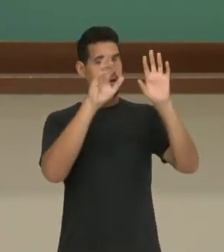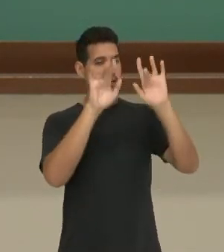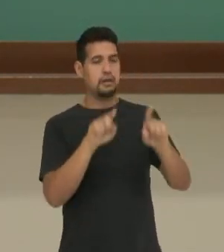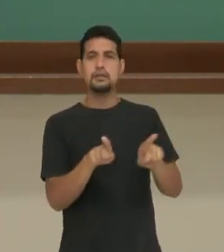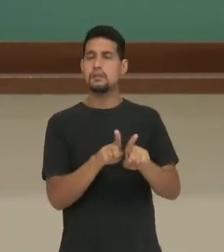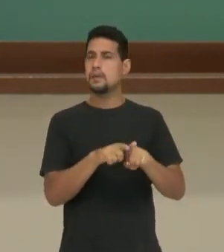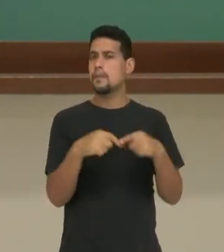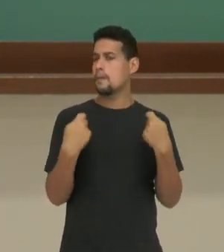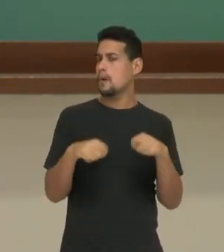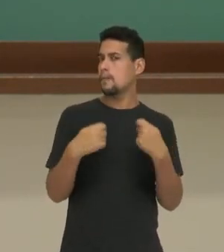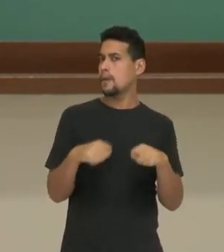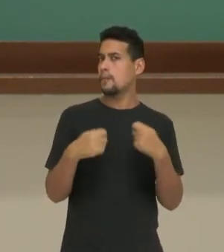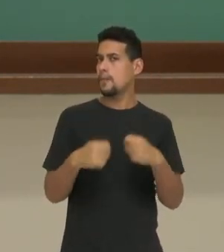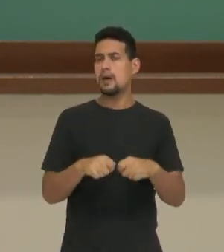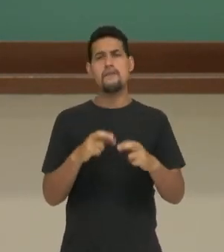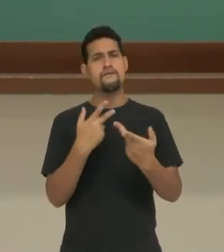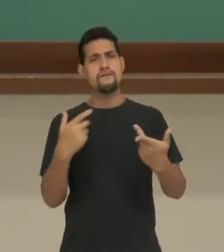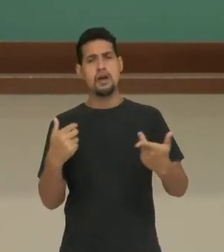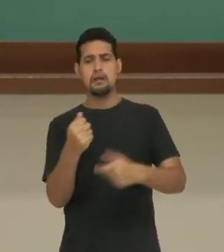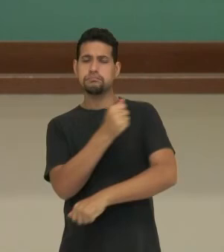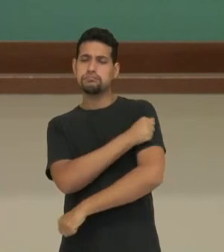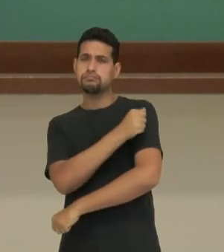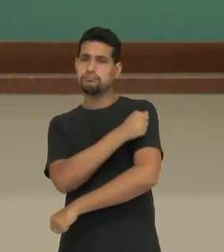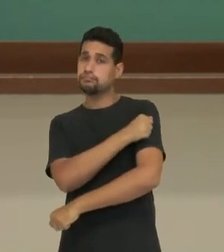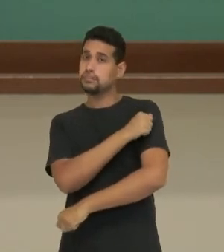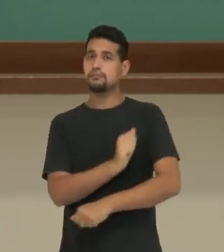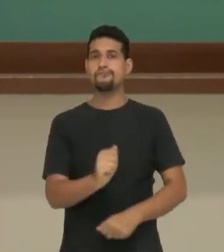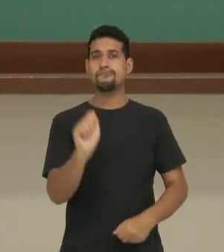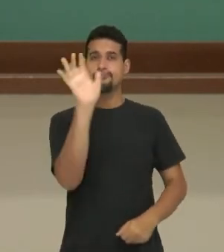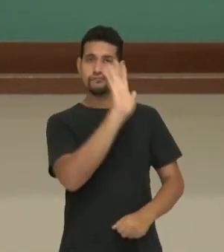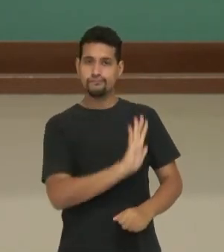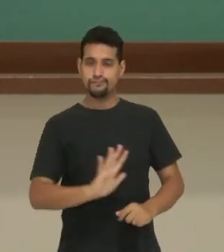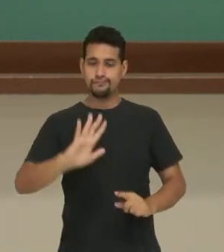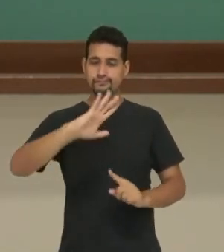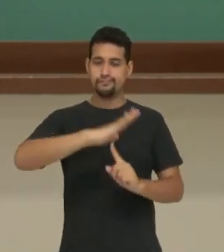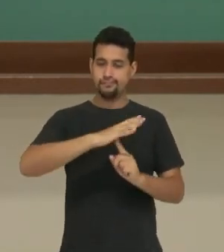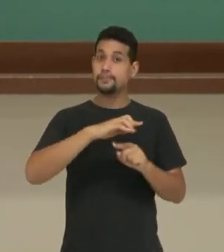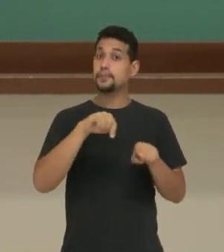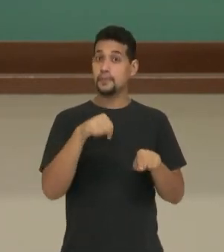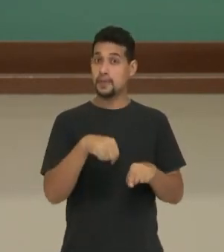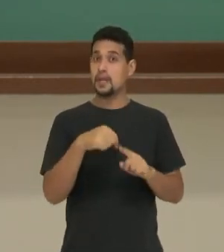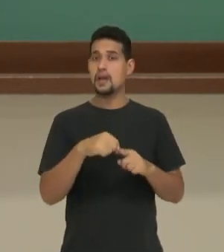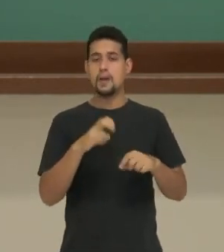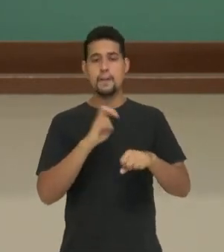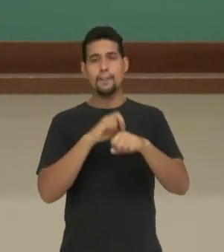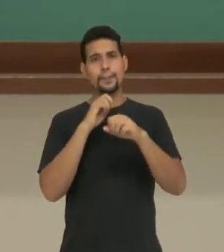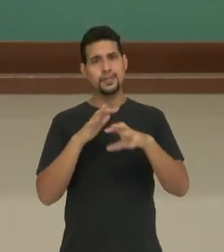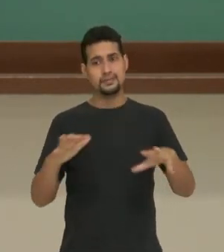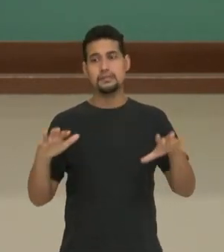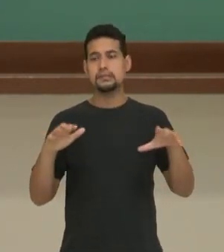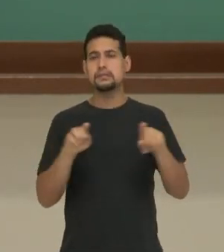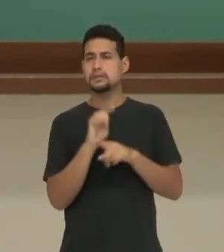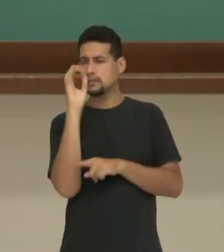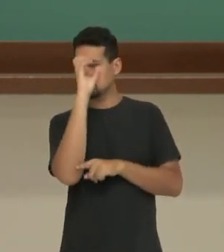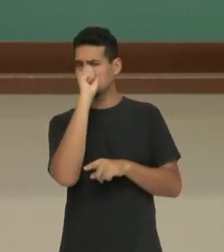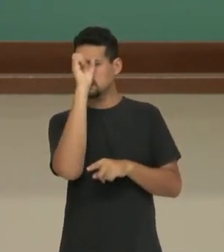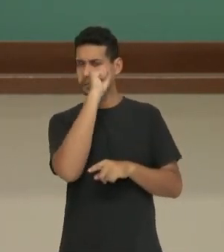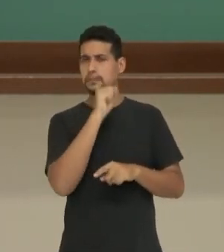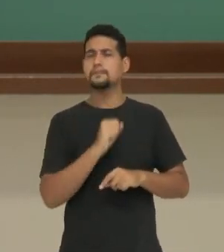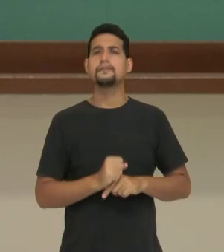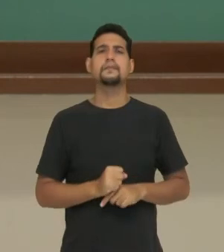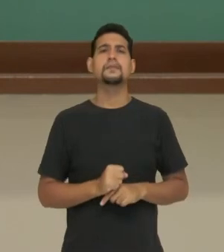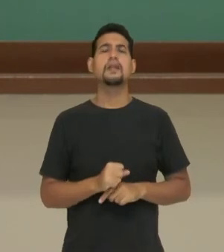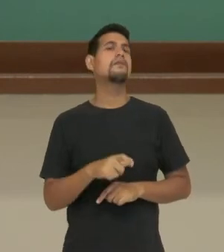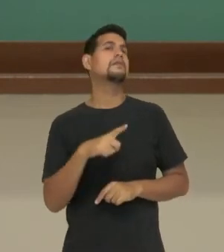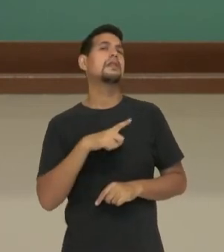às necessidades dos estudantes paranaenses aí durante o período da pandemia. Nessa plataforma vocês